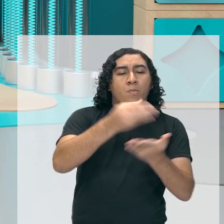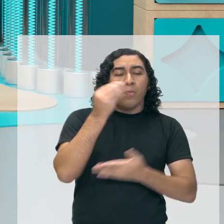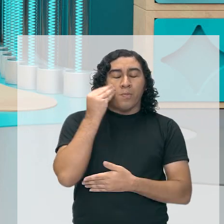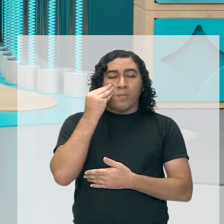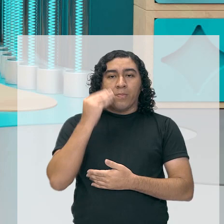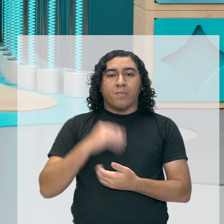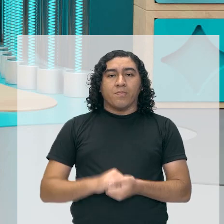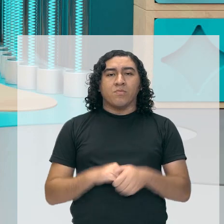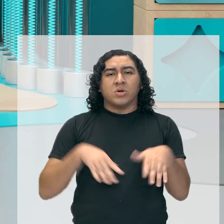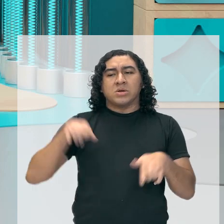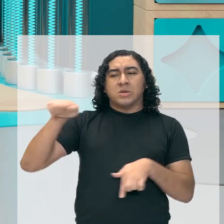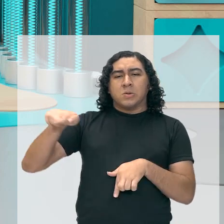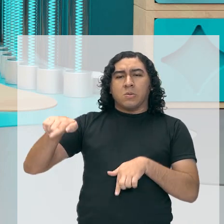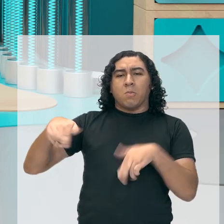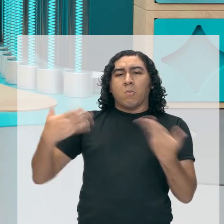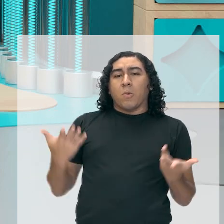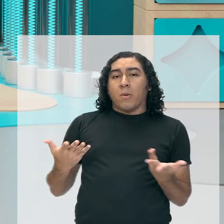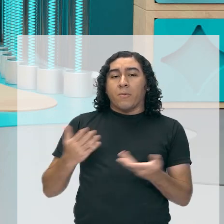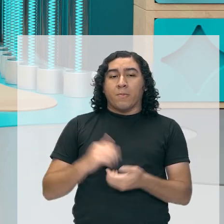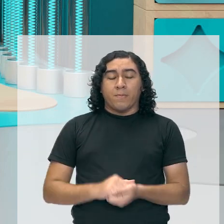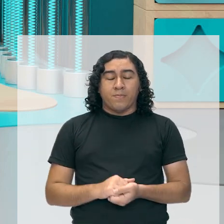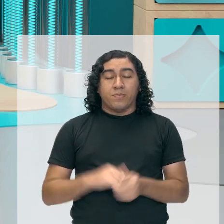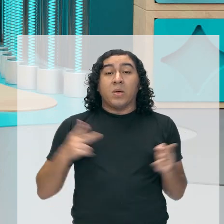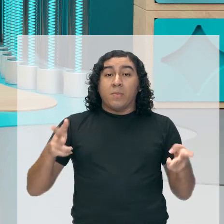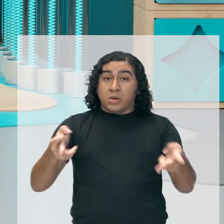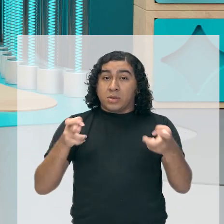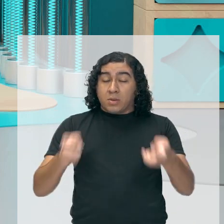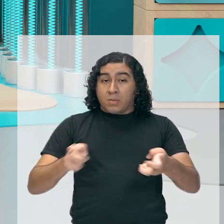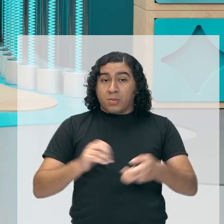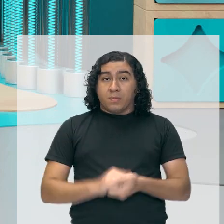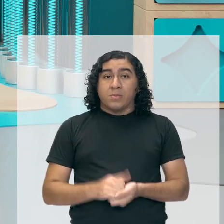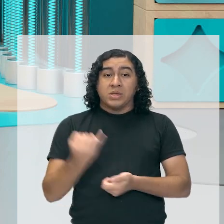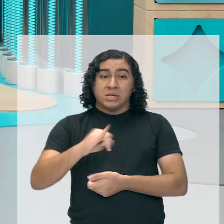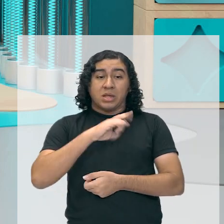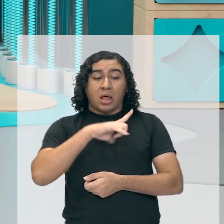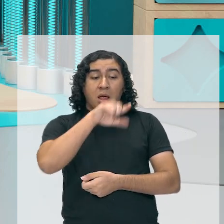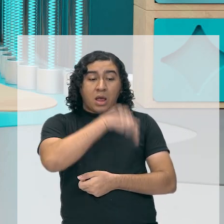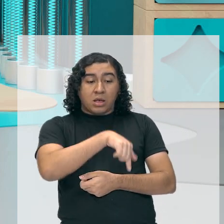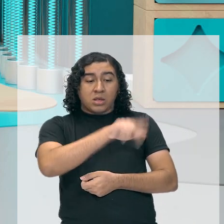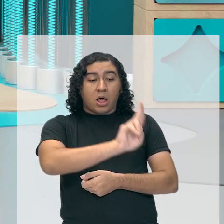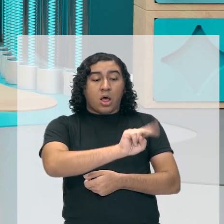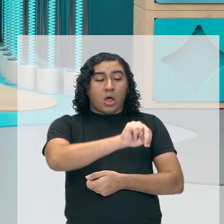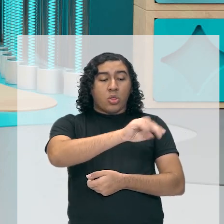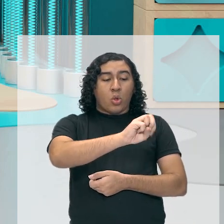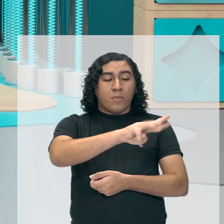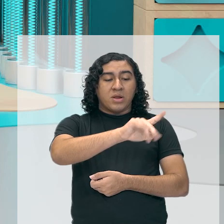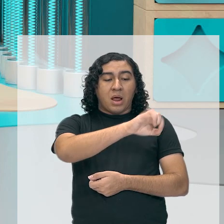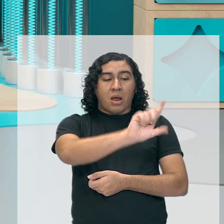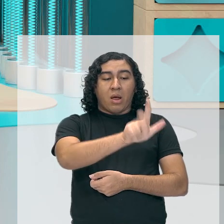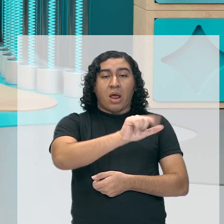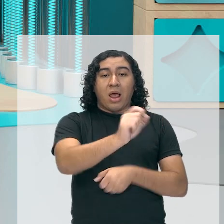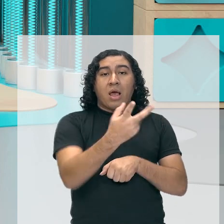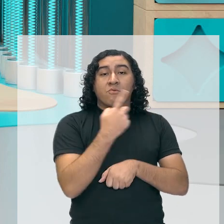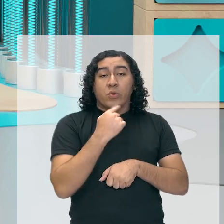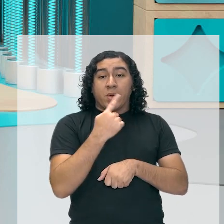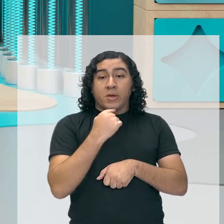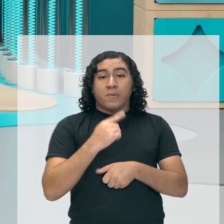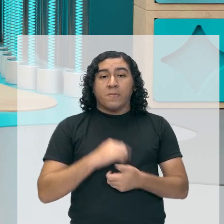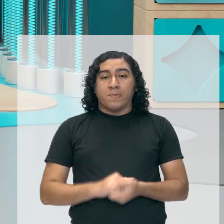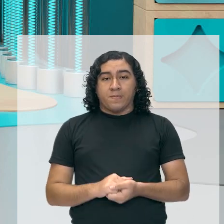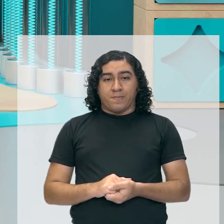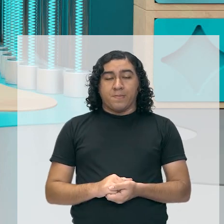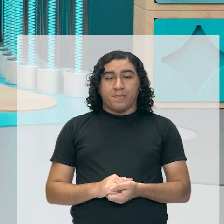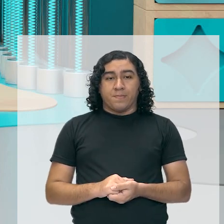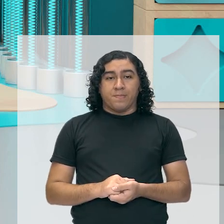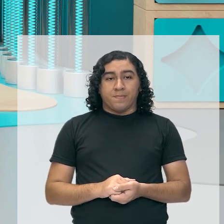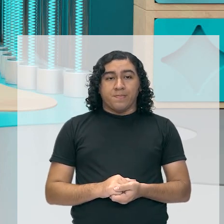quadrinho do nominal e qual vem para o verbal? Observem que a parte nominal corresponde a essa aqui em vermelho. Olha só, a